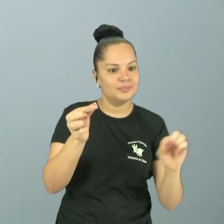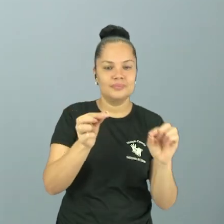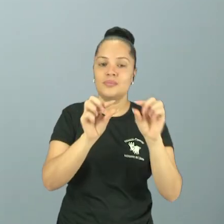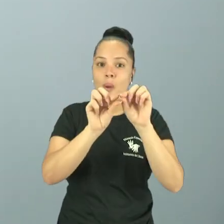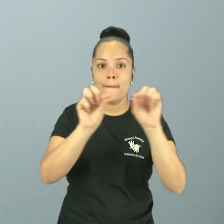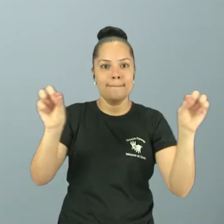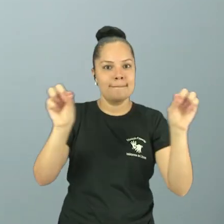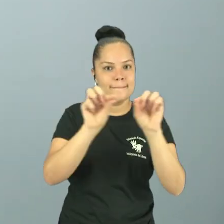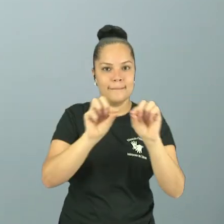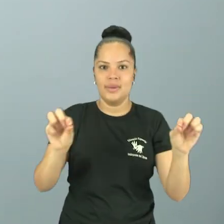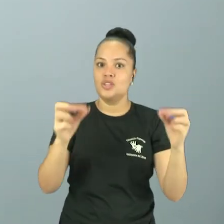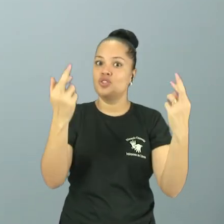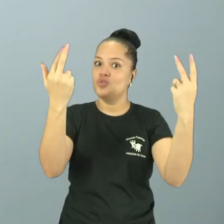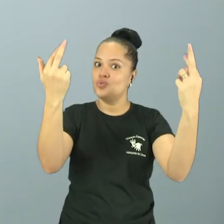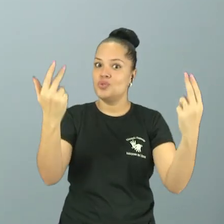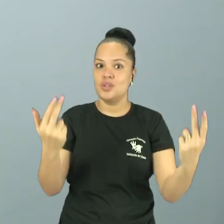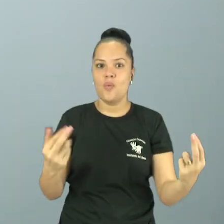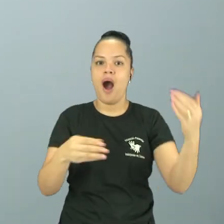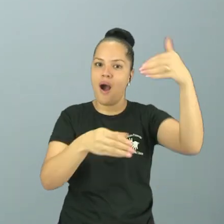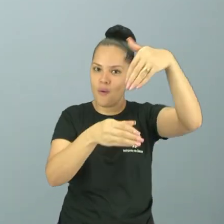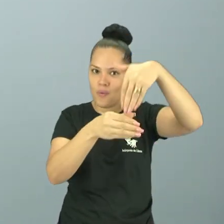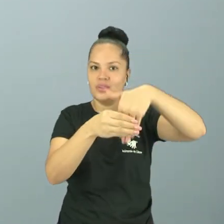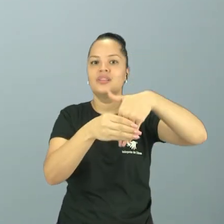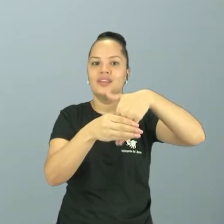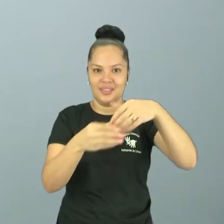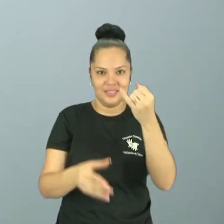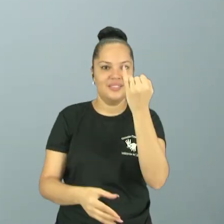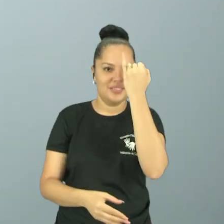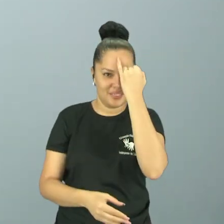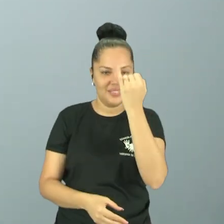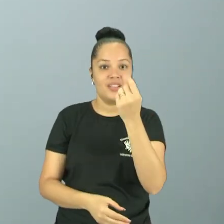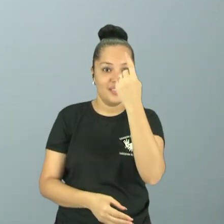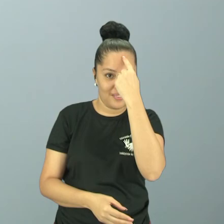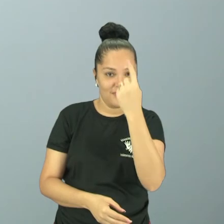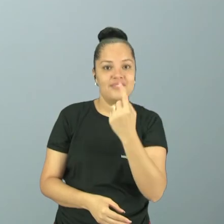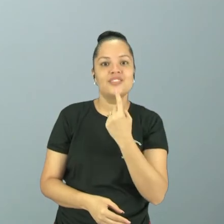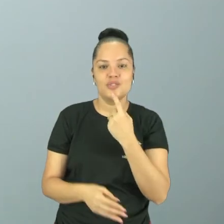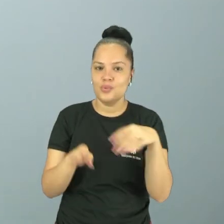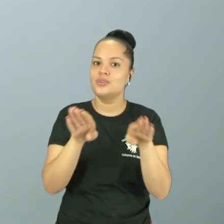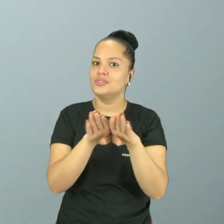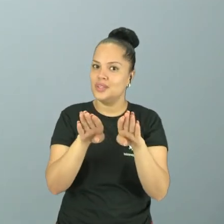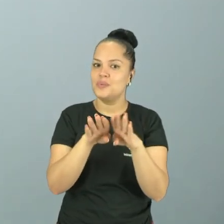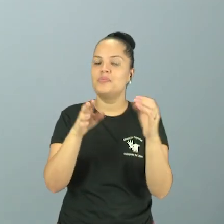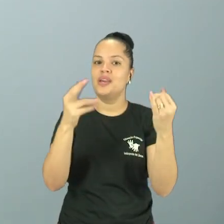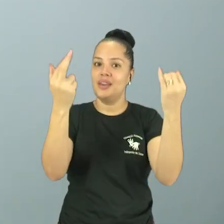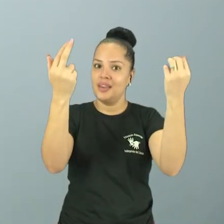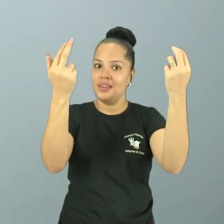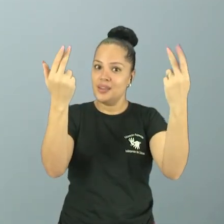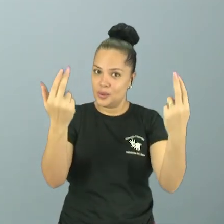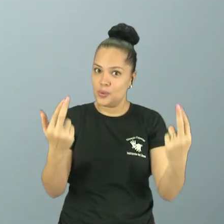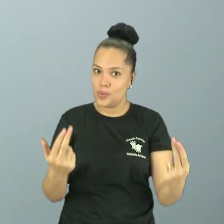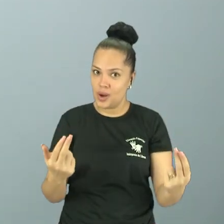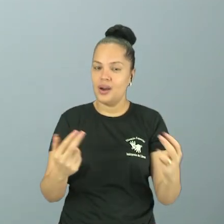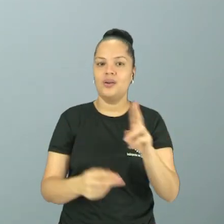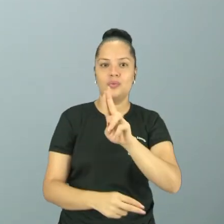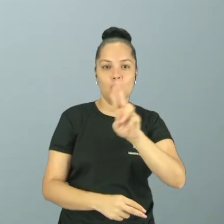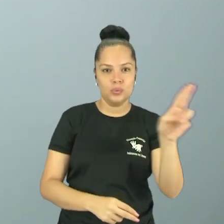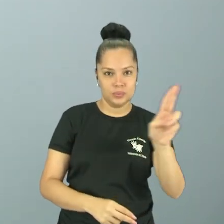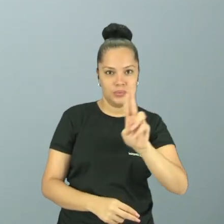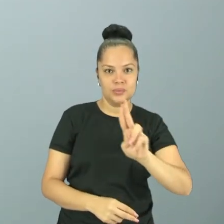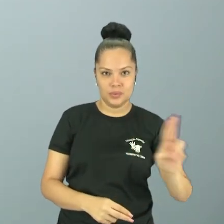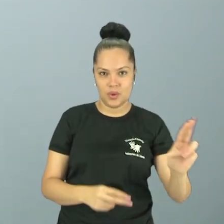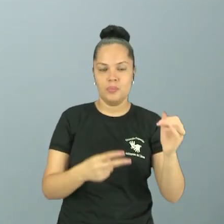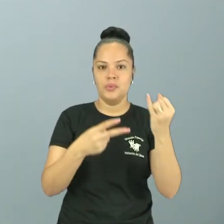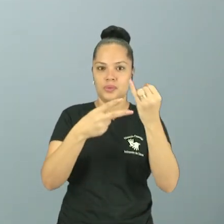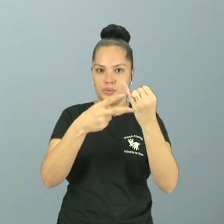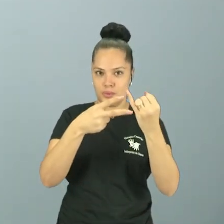todos os ângulos internos também com a mesma medida, certo? Então essa é a classificação de um polígono regular. A gente viu também a nomenclatura de um